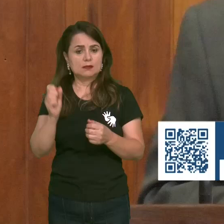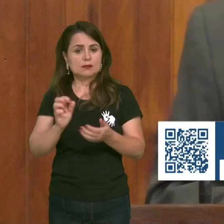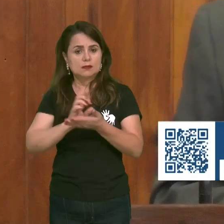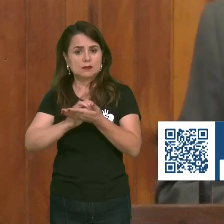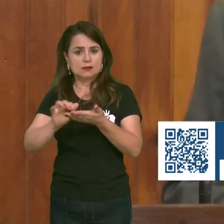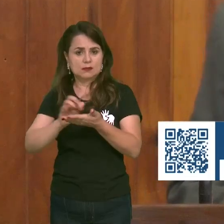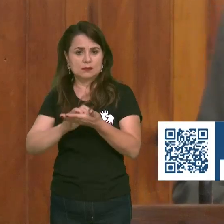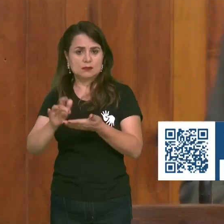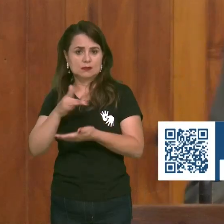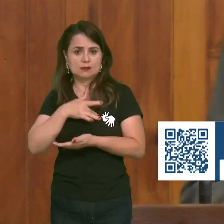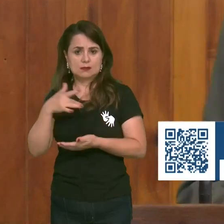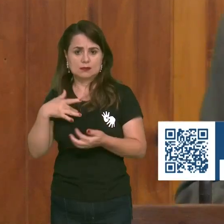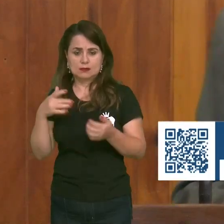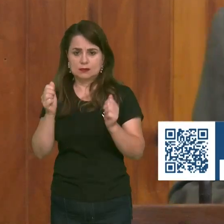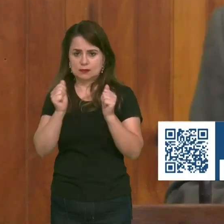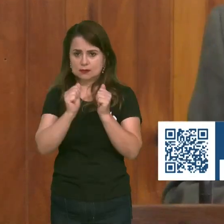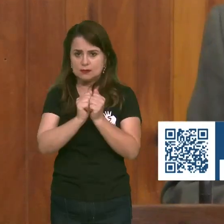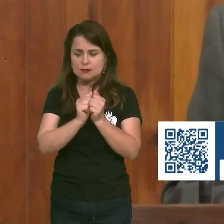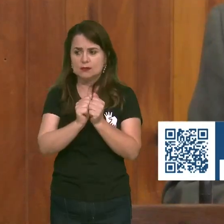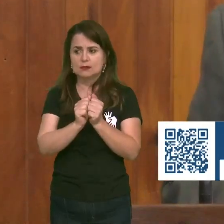de saúde